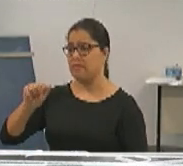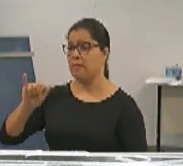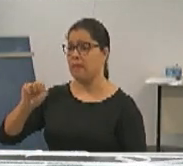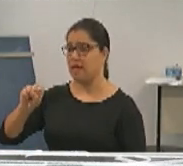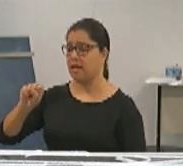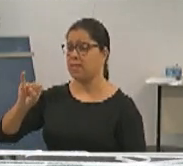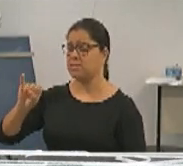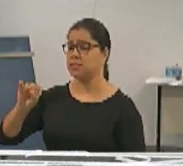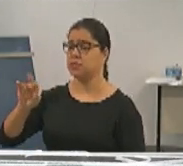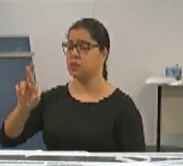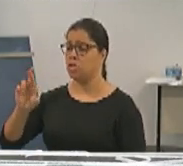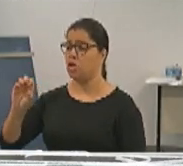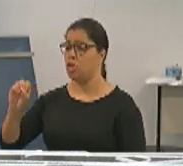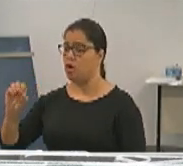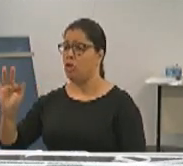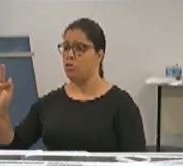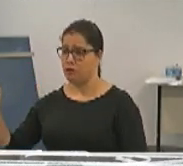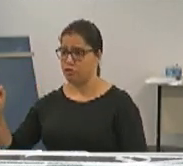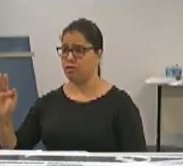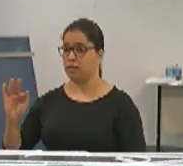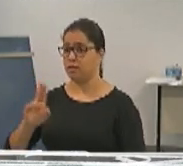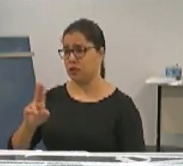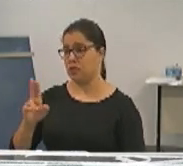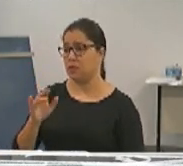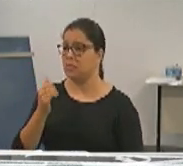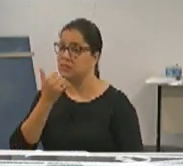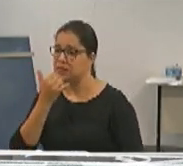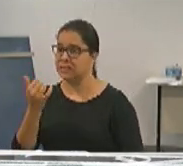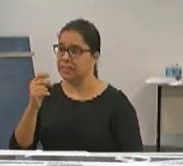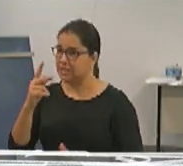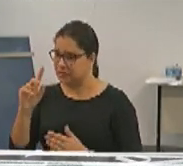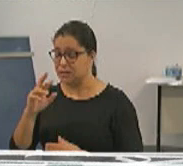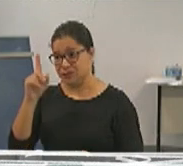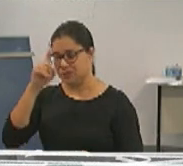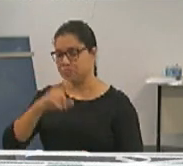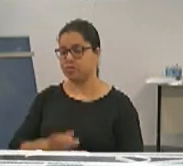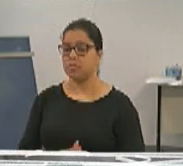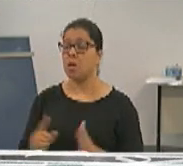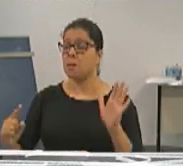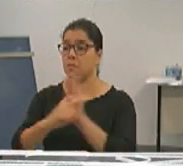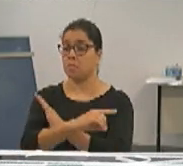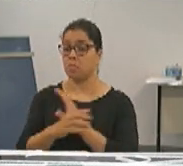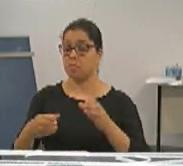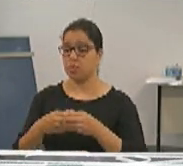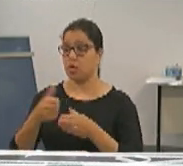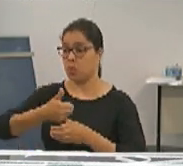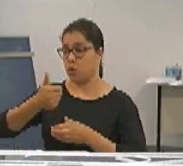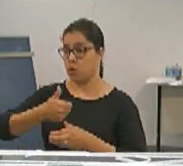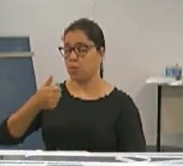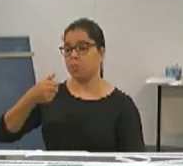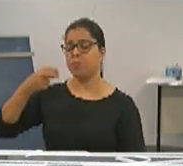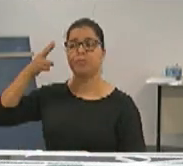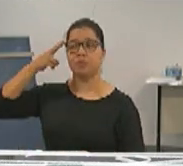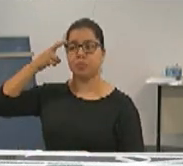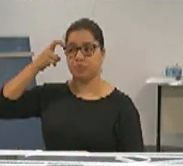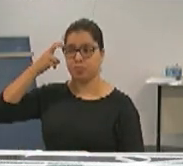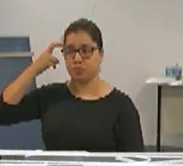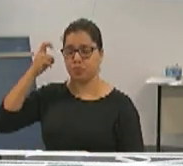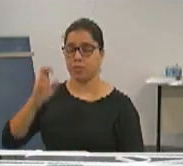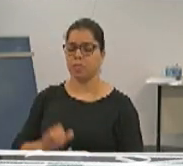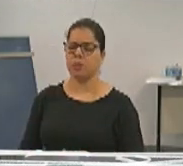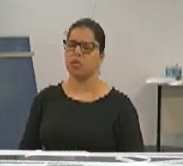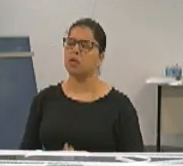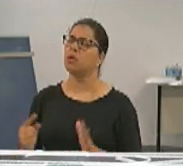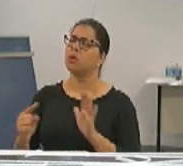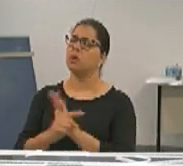Luciano Geisenhoff. Boa tarde. Pergunta vai para o candidato da Chapa 1, professor Etienne. Professor Etienne, como